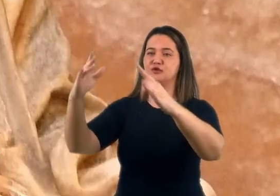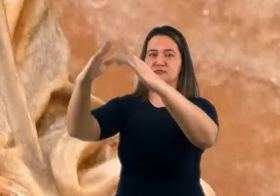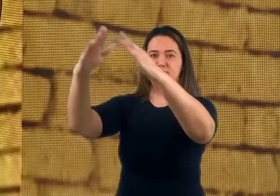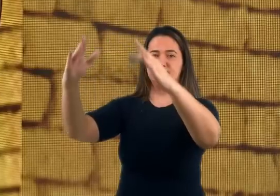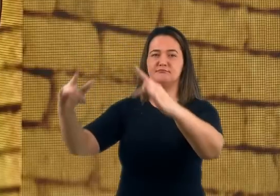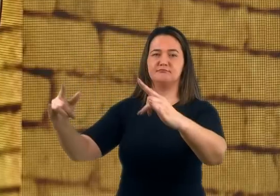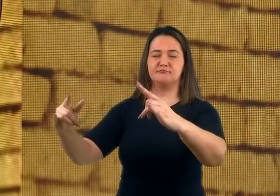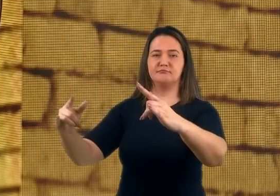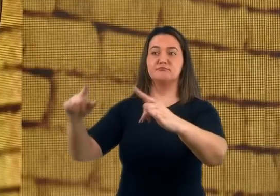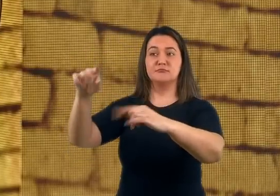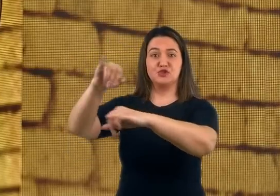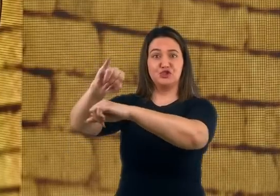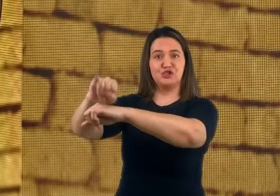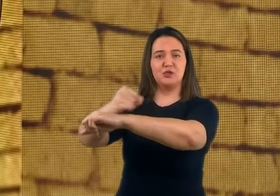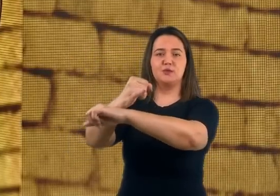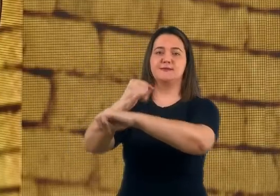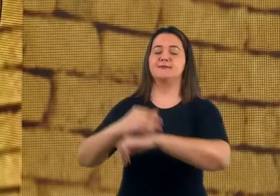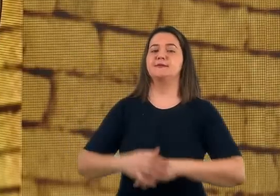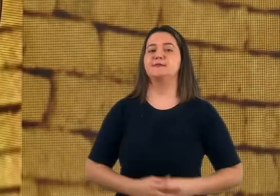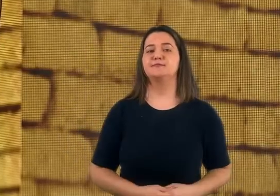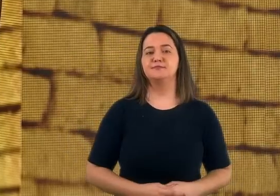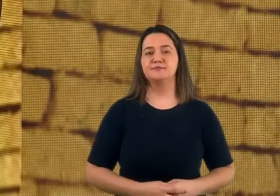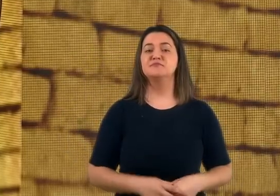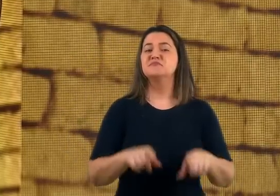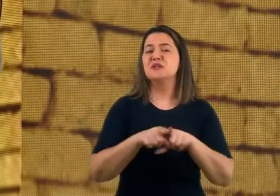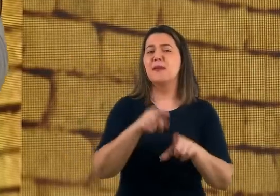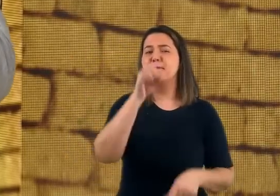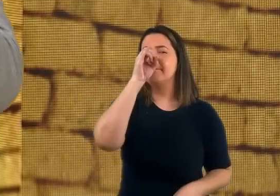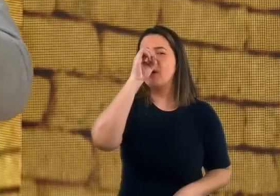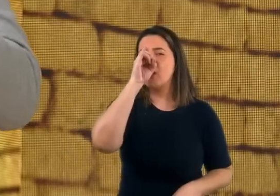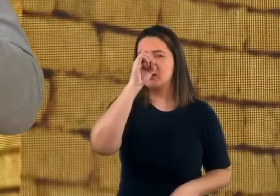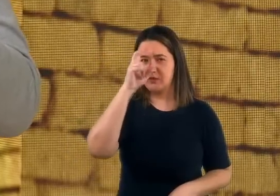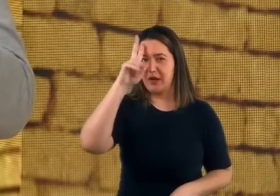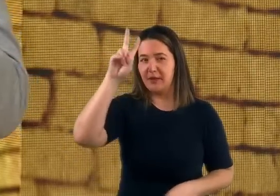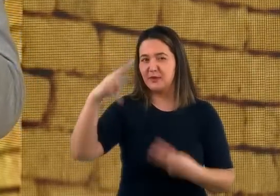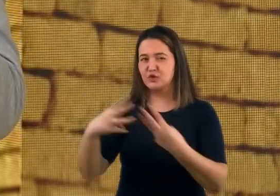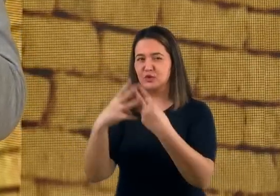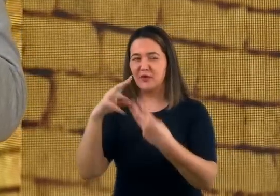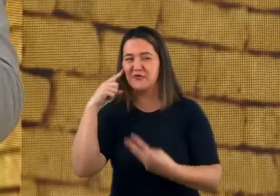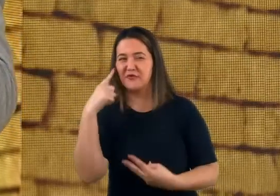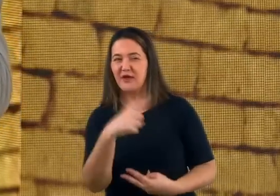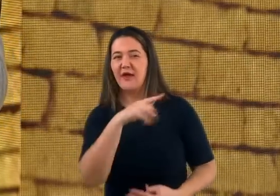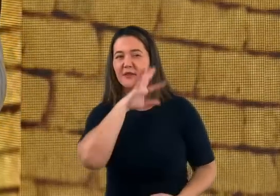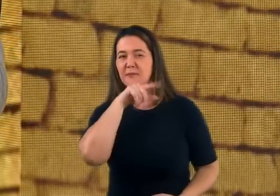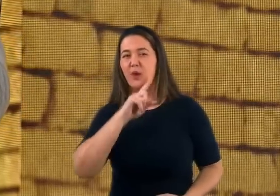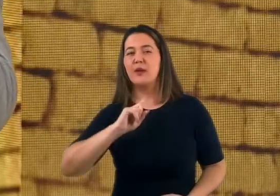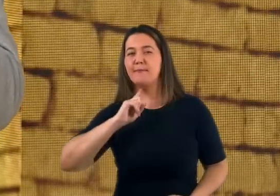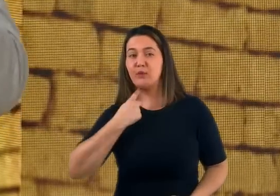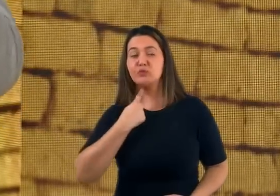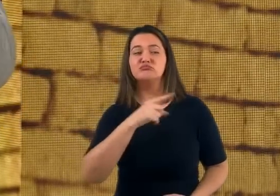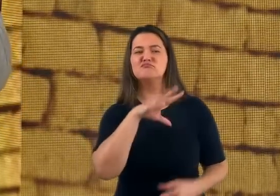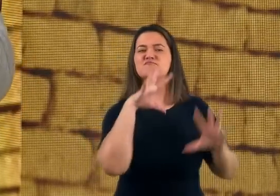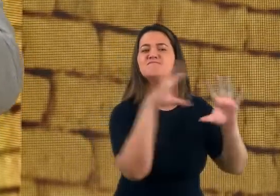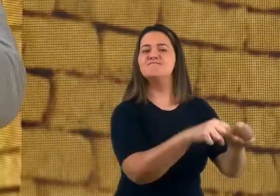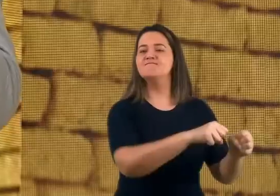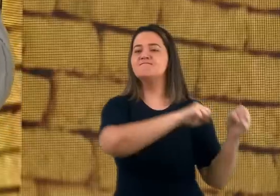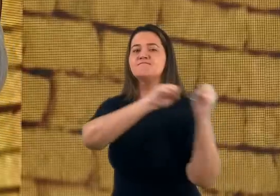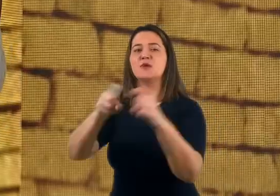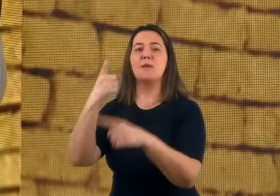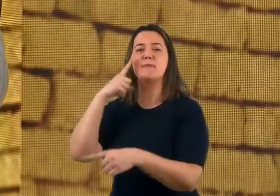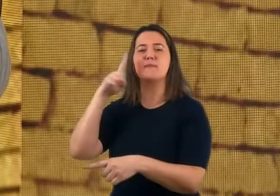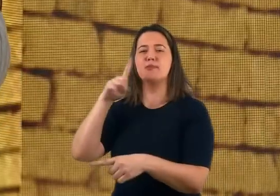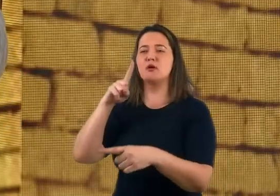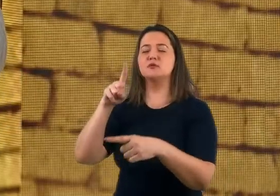Jerusalém. Como eu disse, porcos também foram abatidos no altar de sacrifício e foram ali colocados